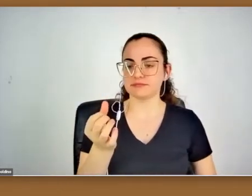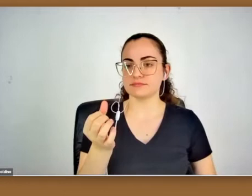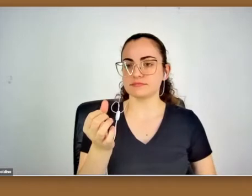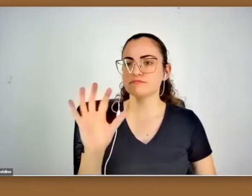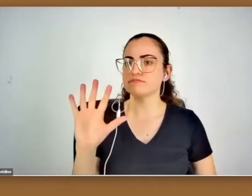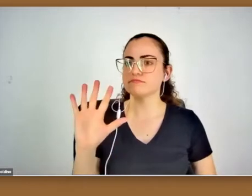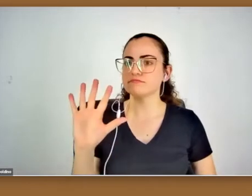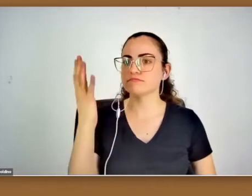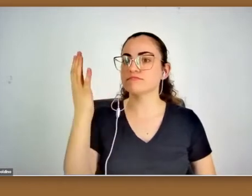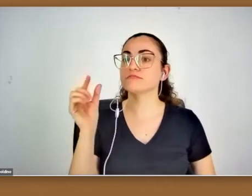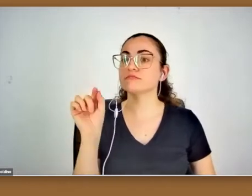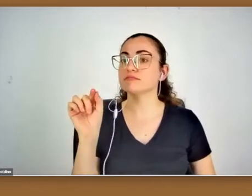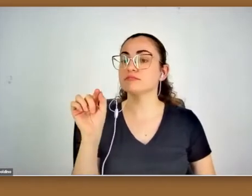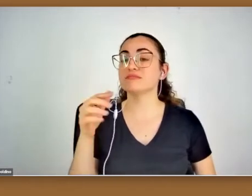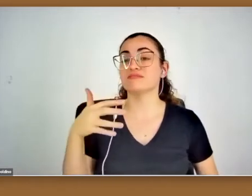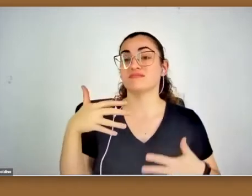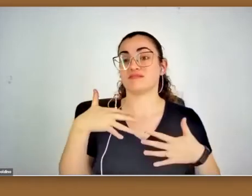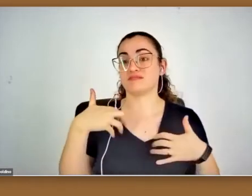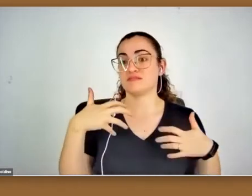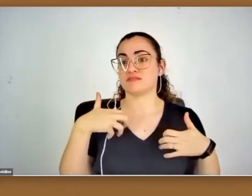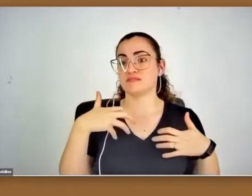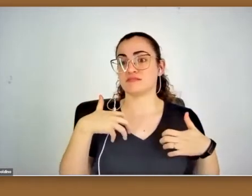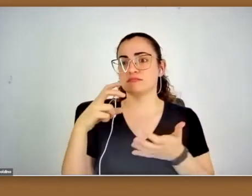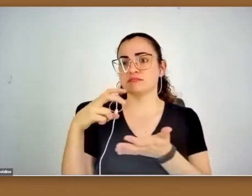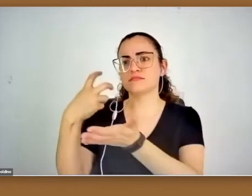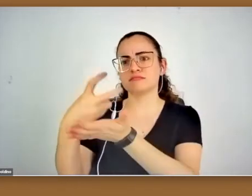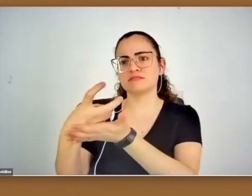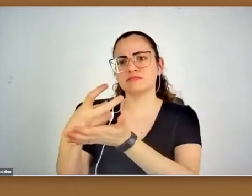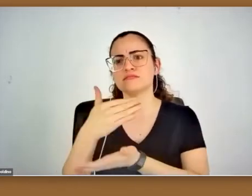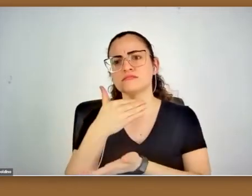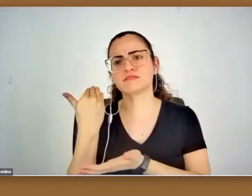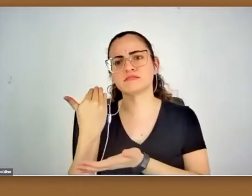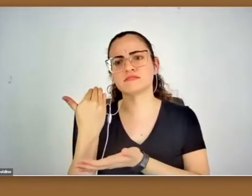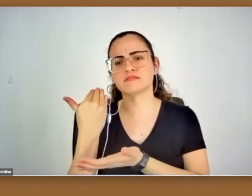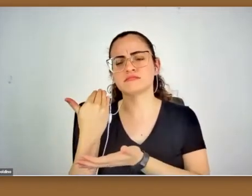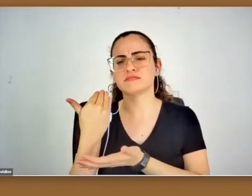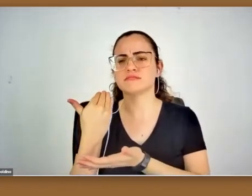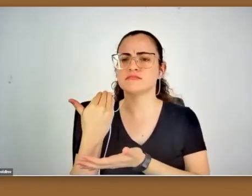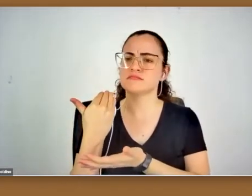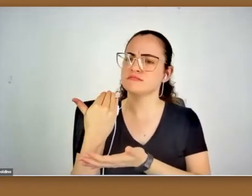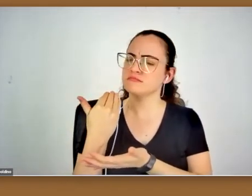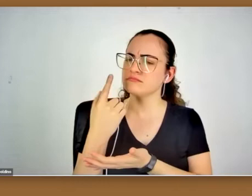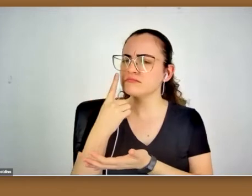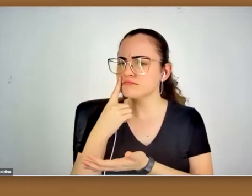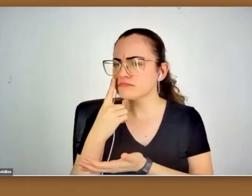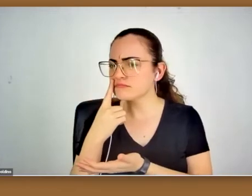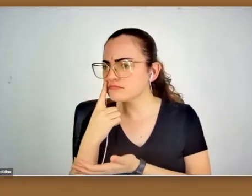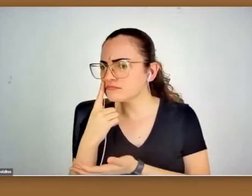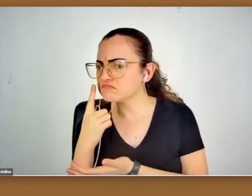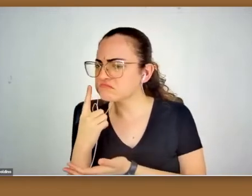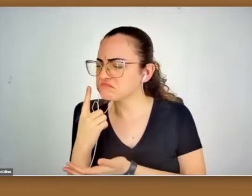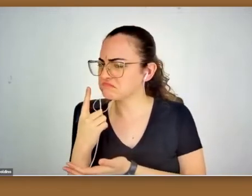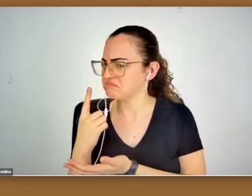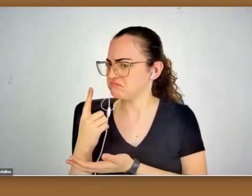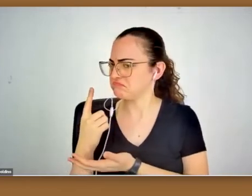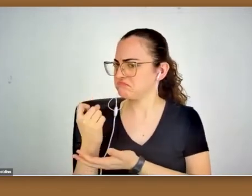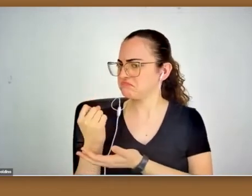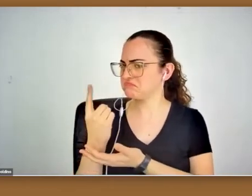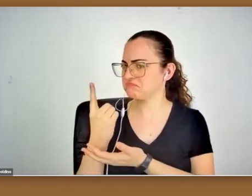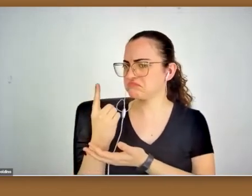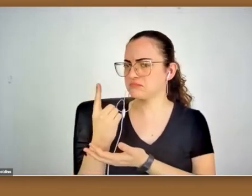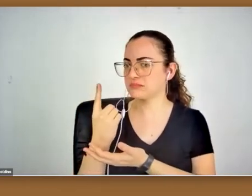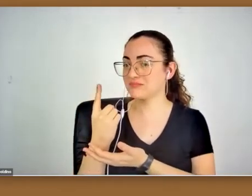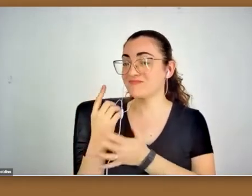em que os macaquinhos apareciam mortos, as pessoas, elas começaram, né, algumas pessoas, a